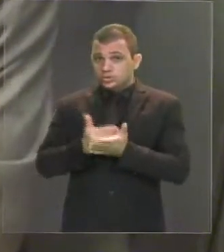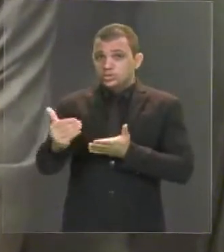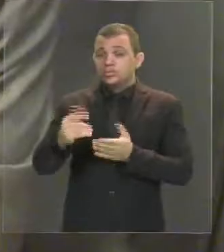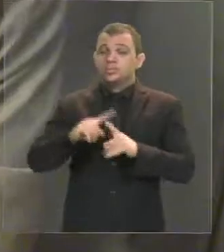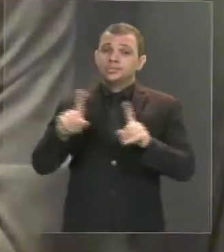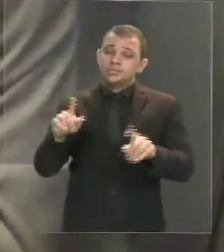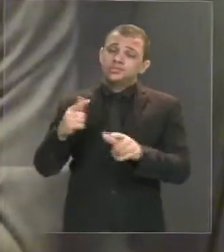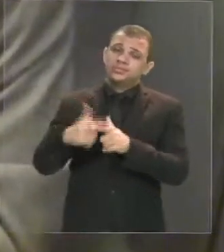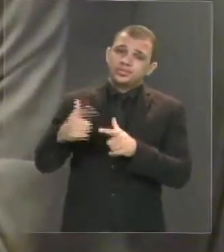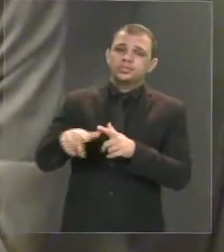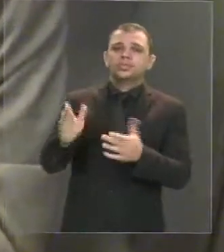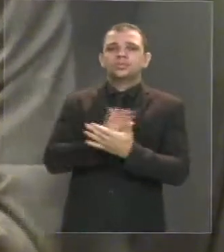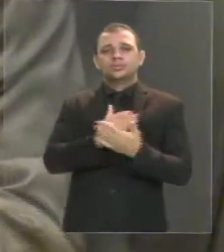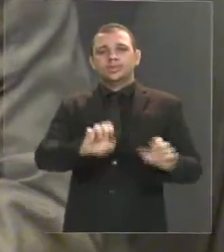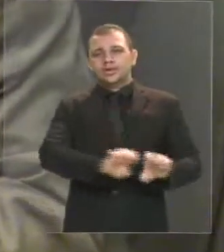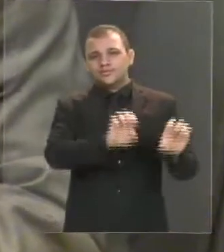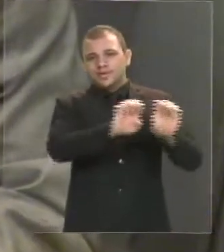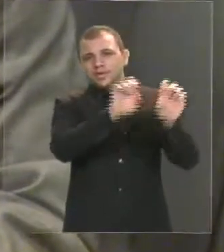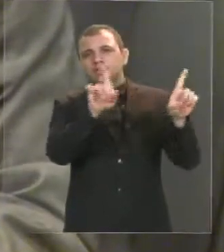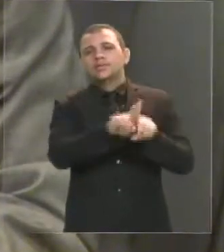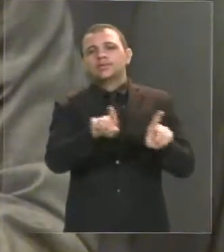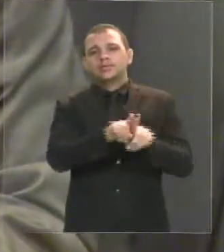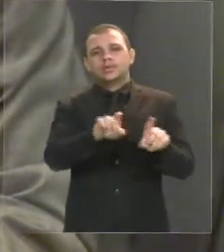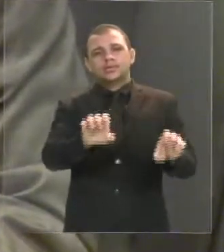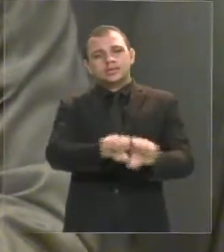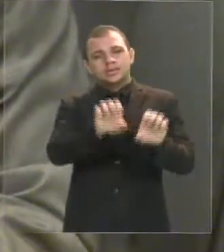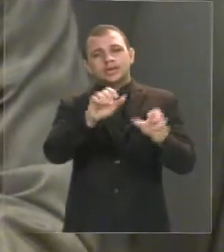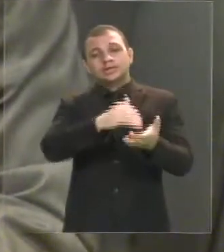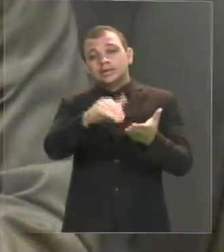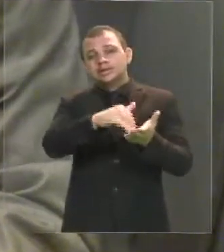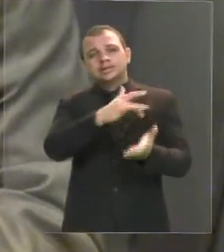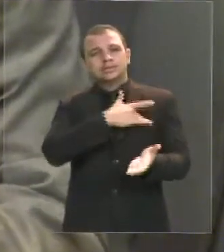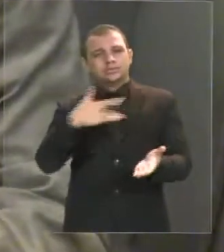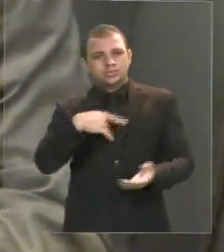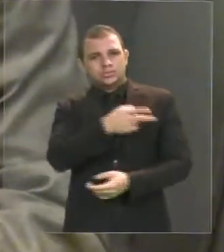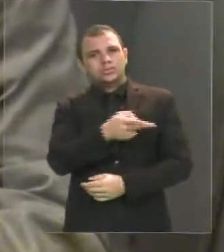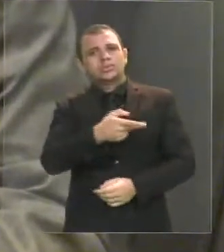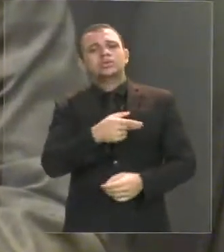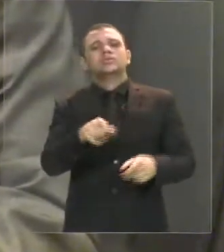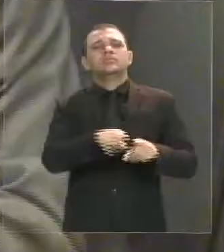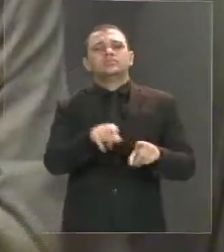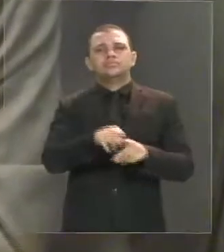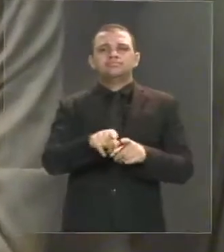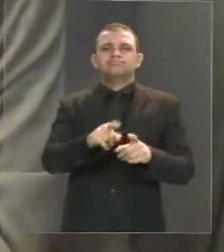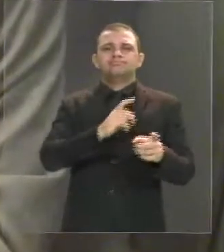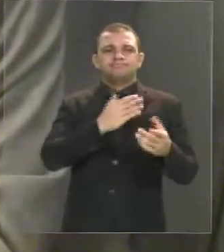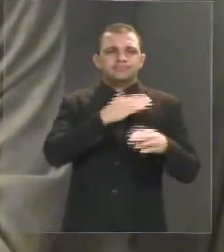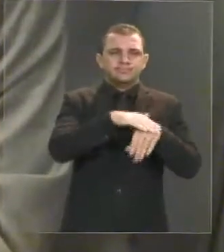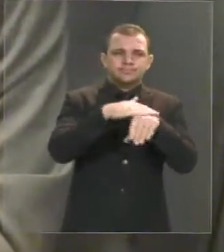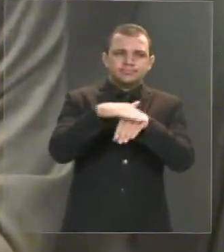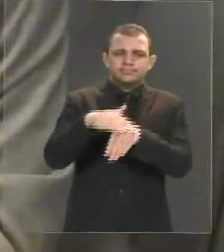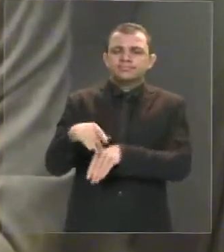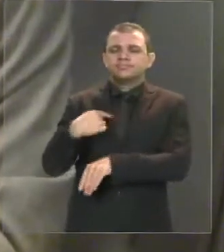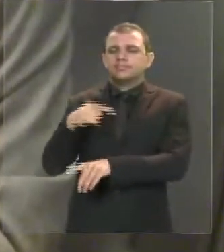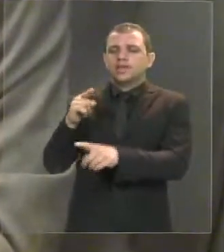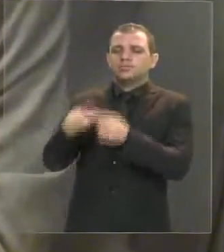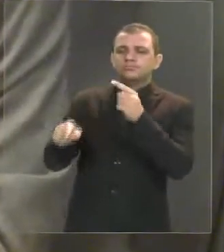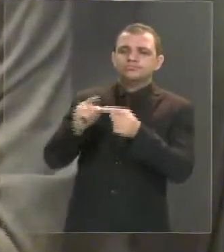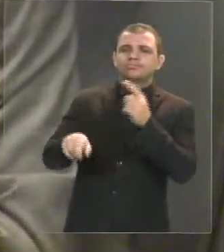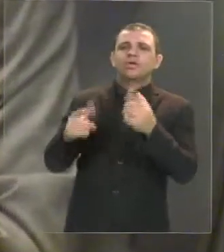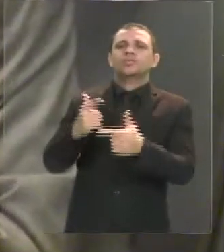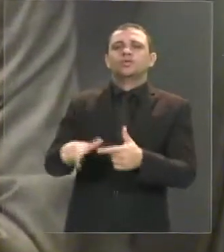com os secretários, e sempre tinham umas problemáticas no que se refere à execução da obra, e não estava de acordo. E isso inviabilizou